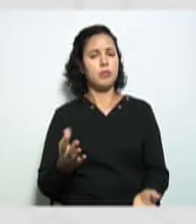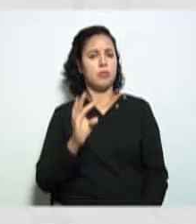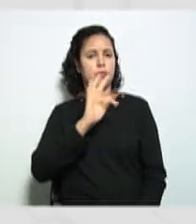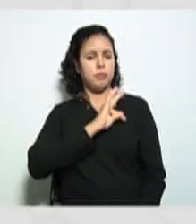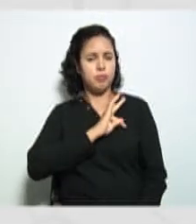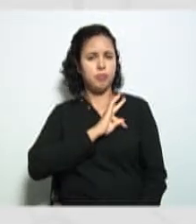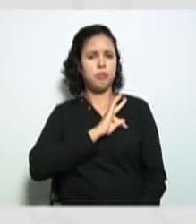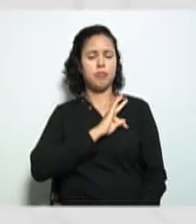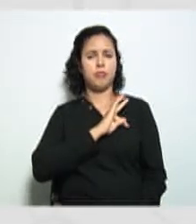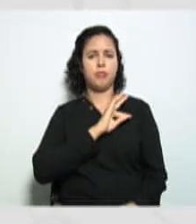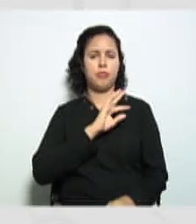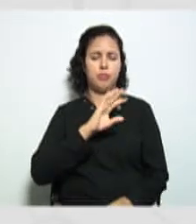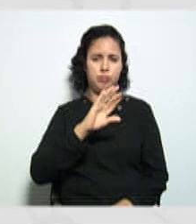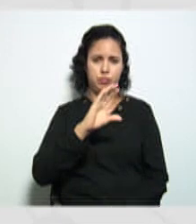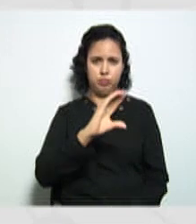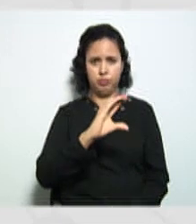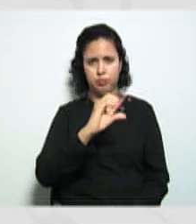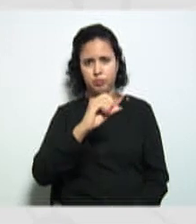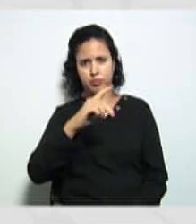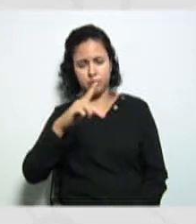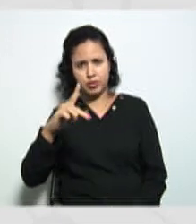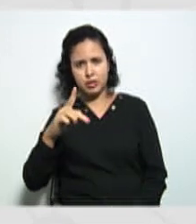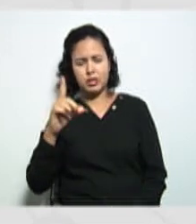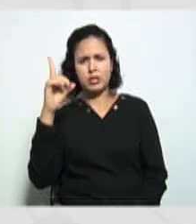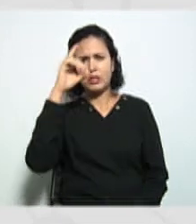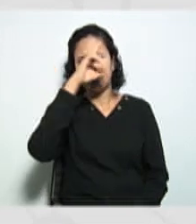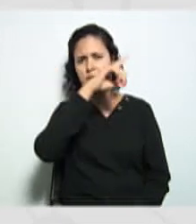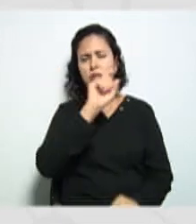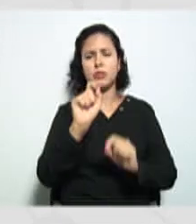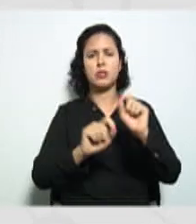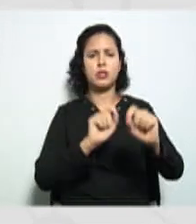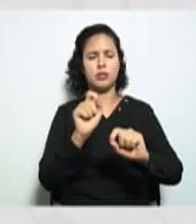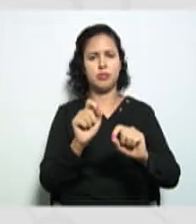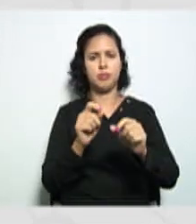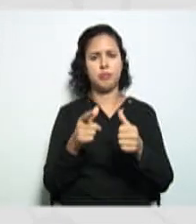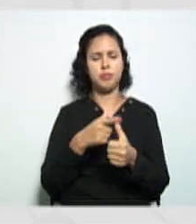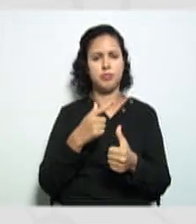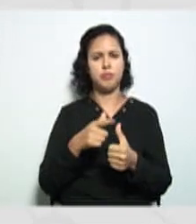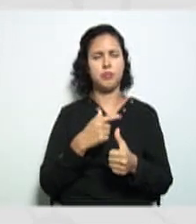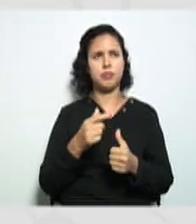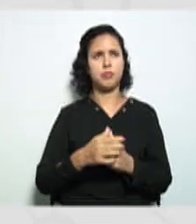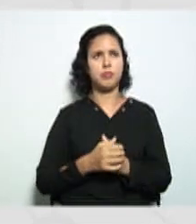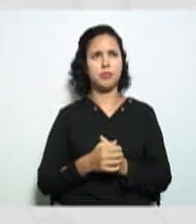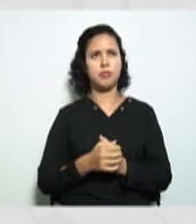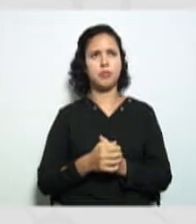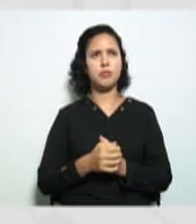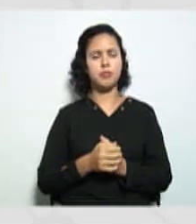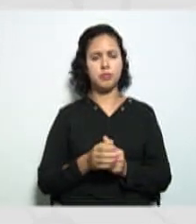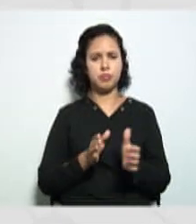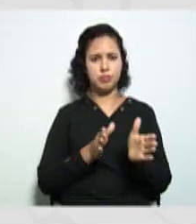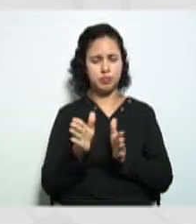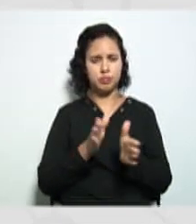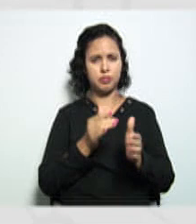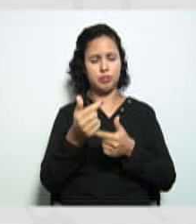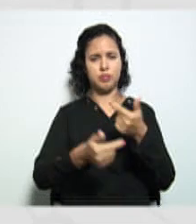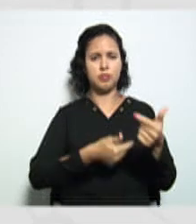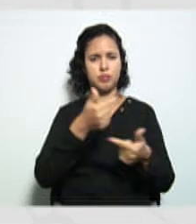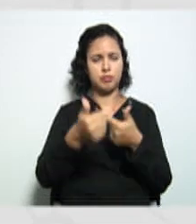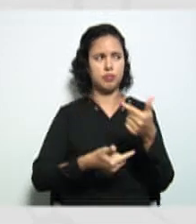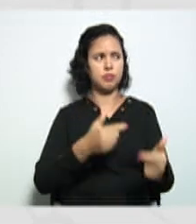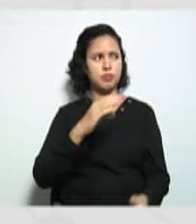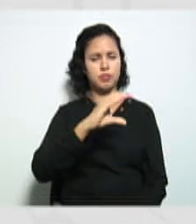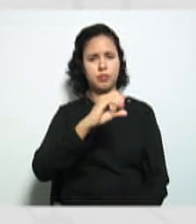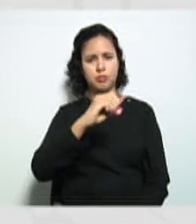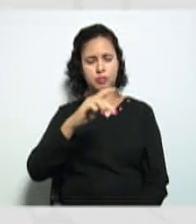cooperativismo, né? Primeiro, viabilizar atividades de cooperativismo